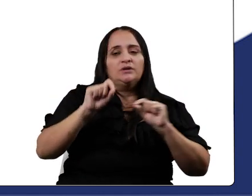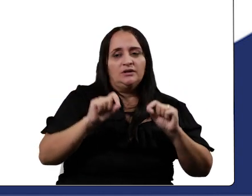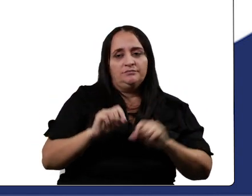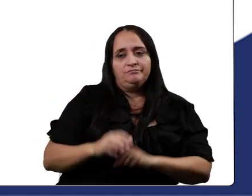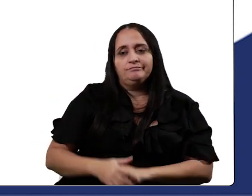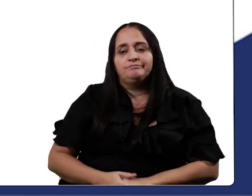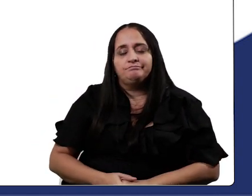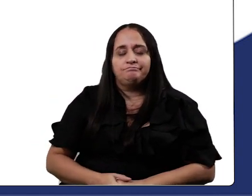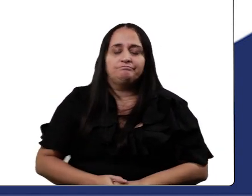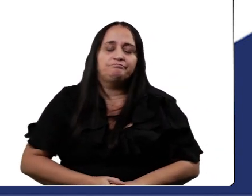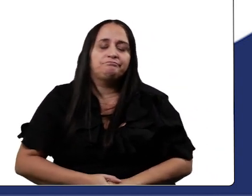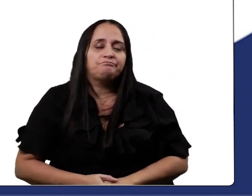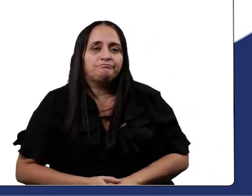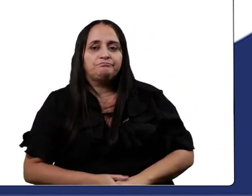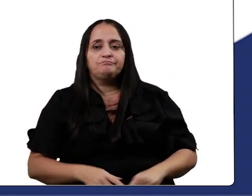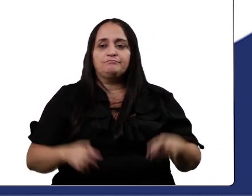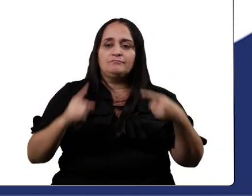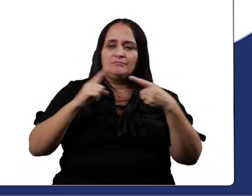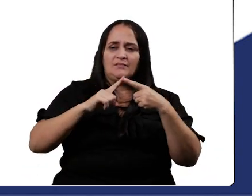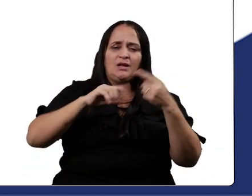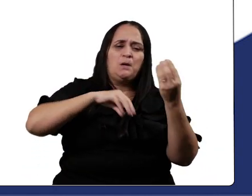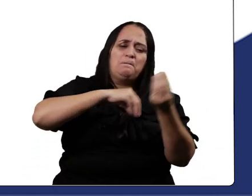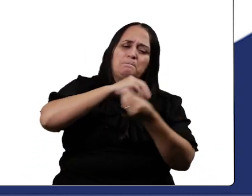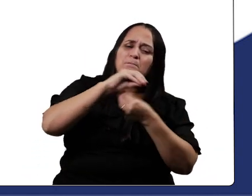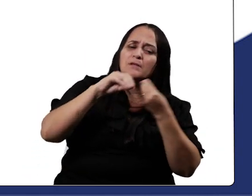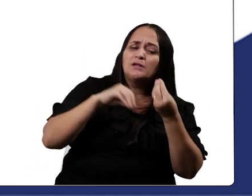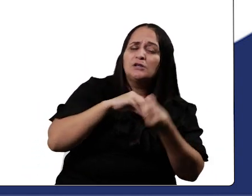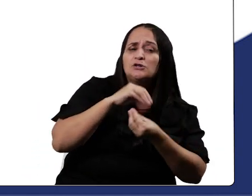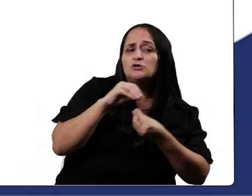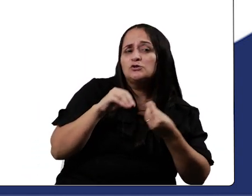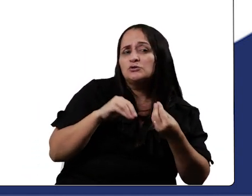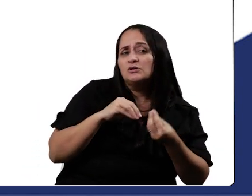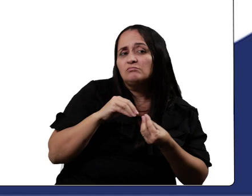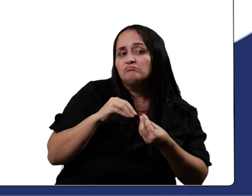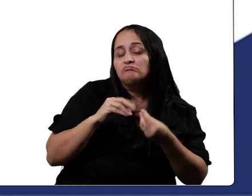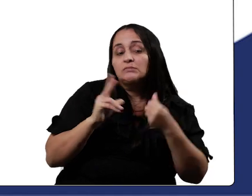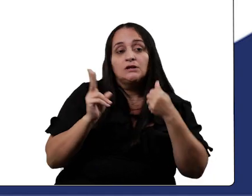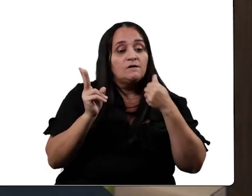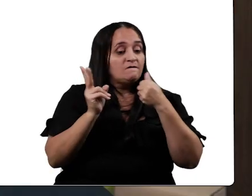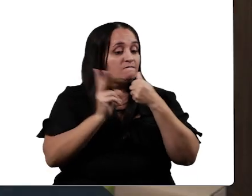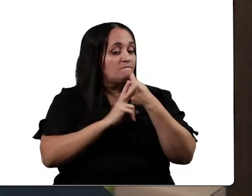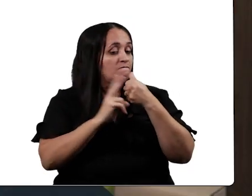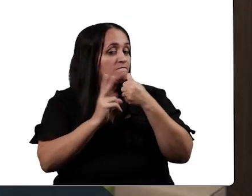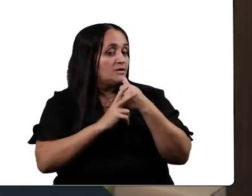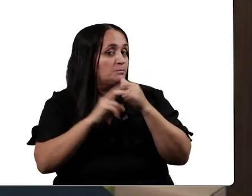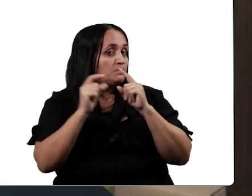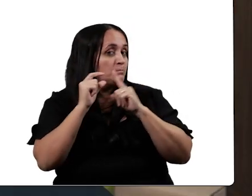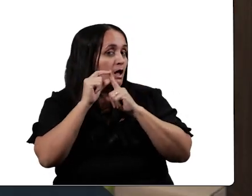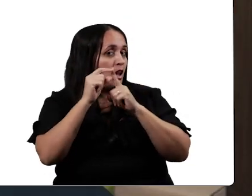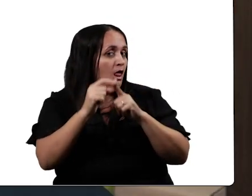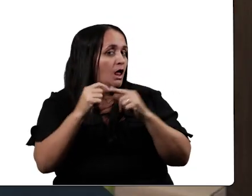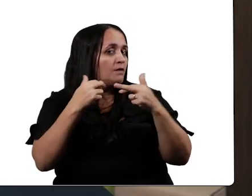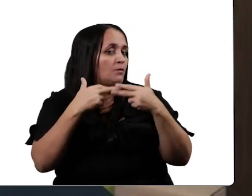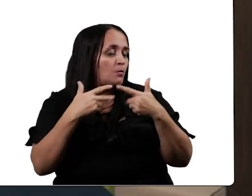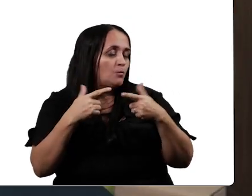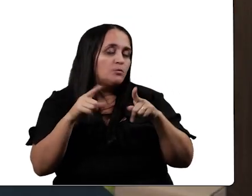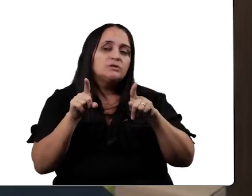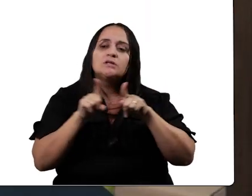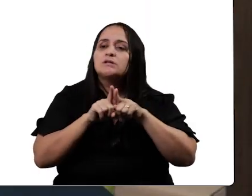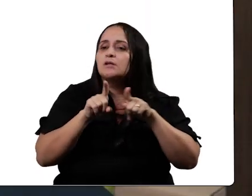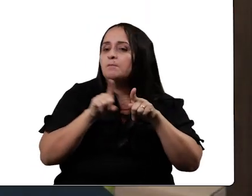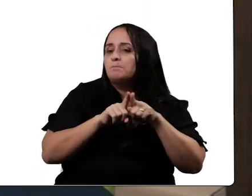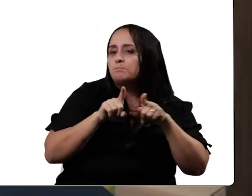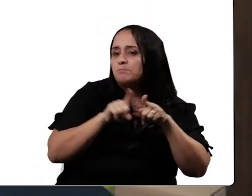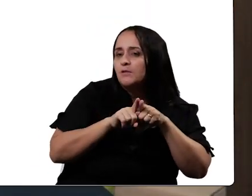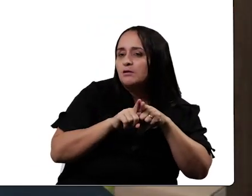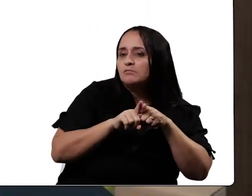as características? É uma linguagem mista. Olha lá, a arara com a cachoeira e a